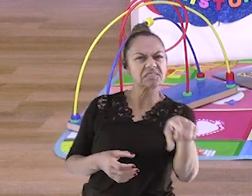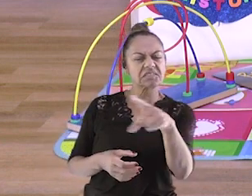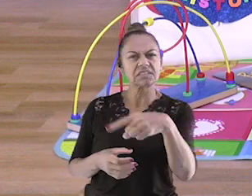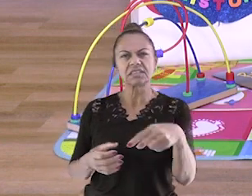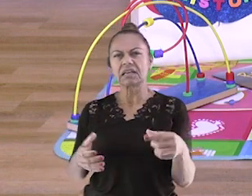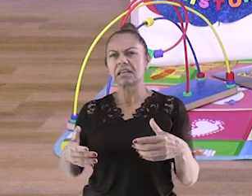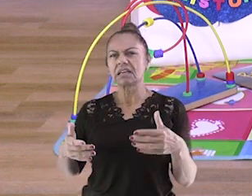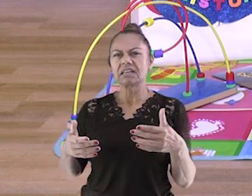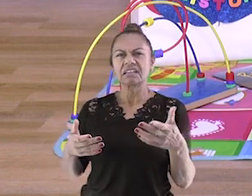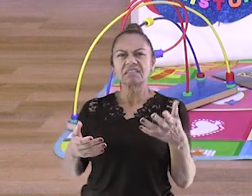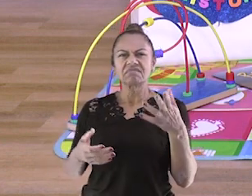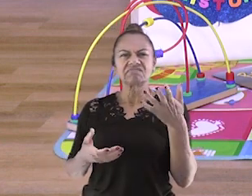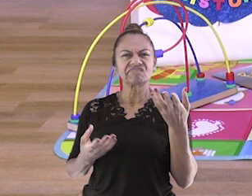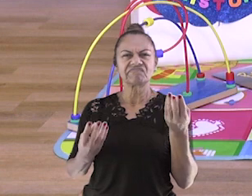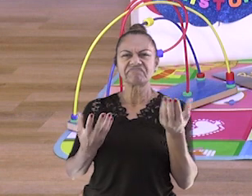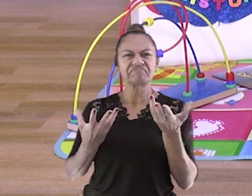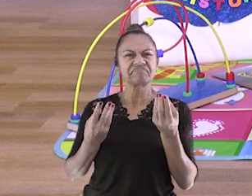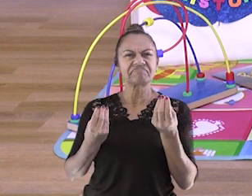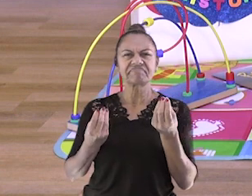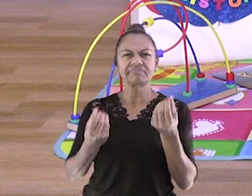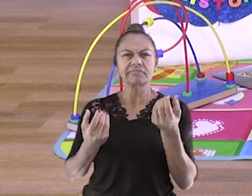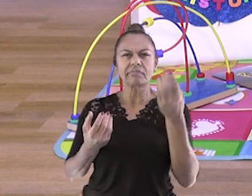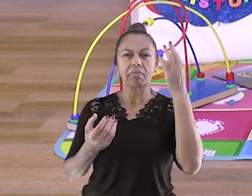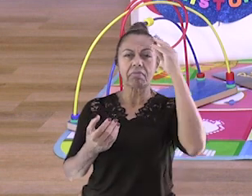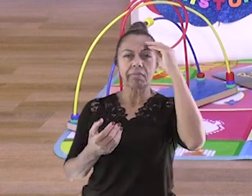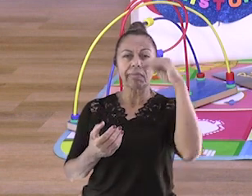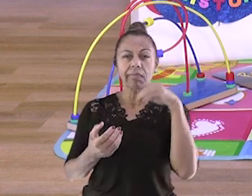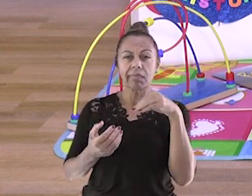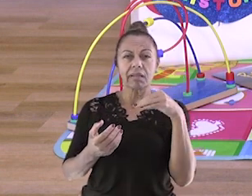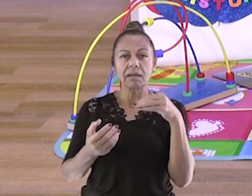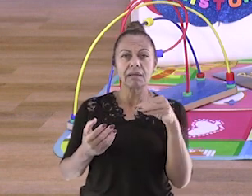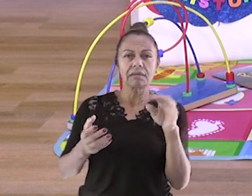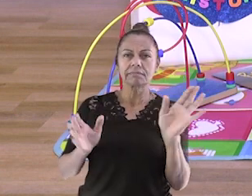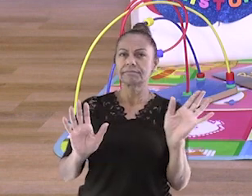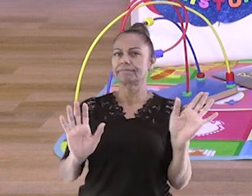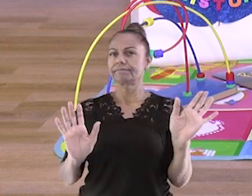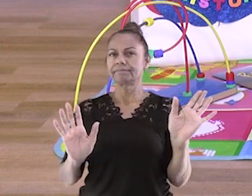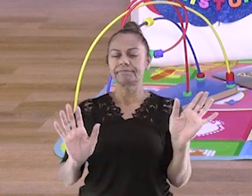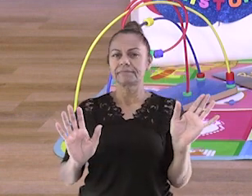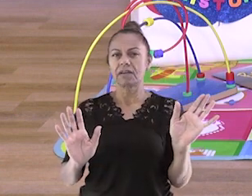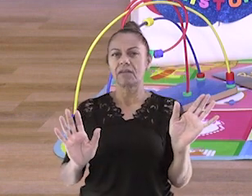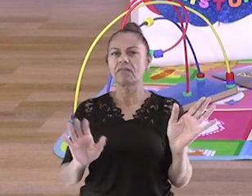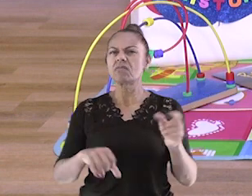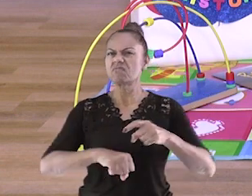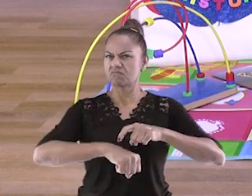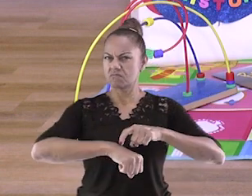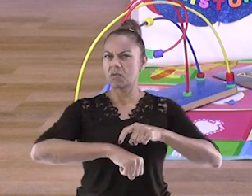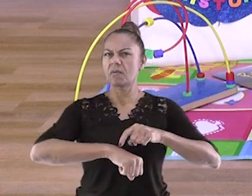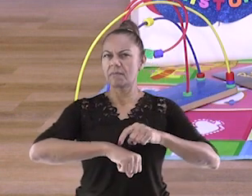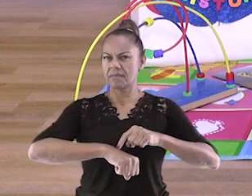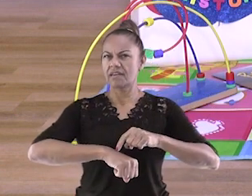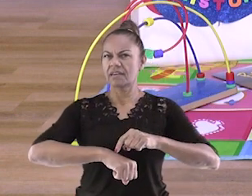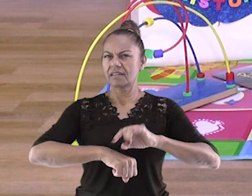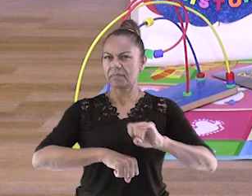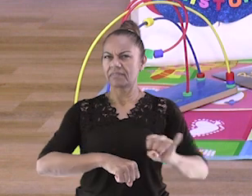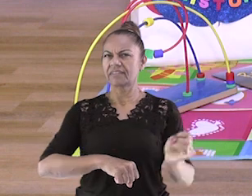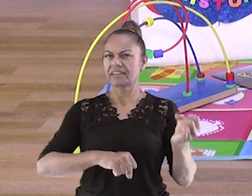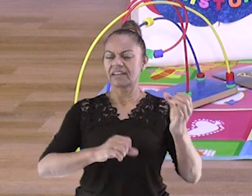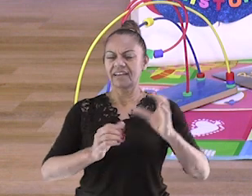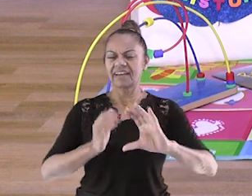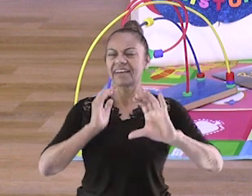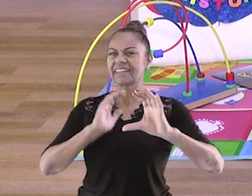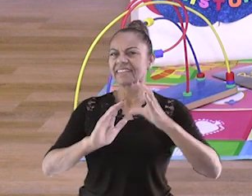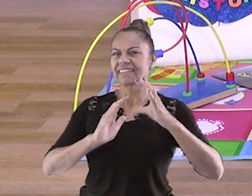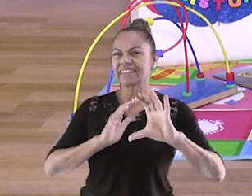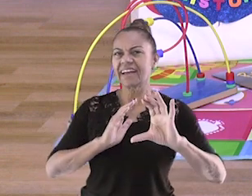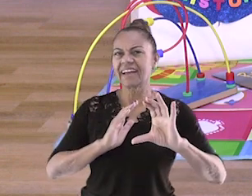hein? Já sei! Vamos então aproveitar esse momento para dançar e cantar um pouco? Quem aí